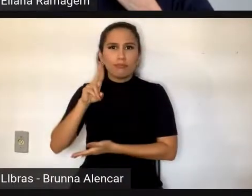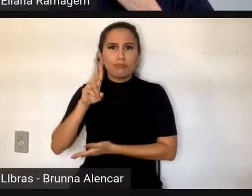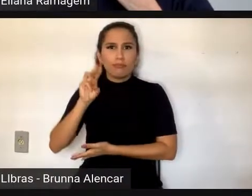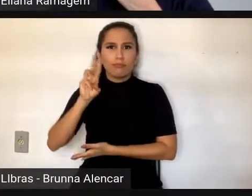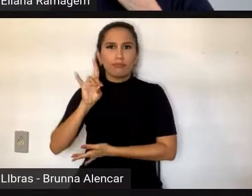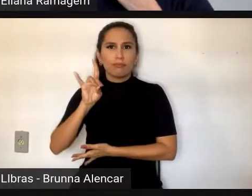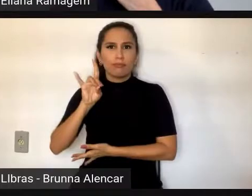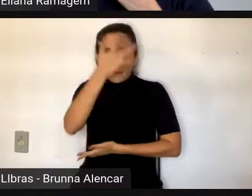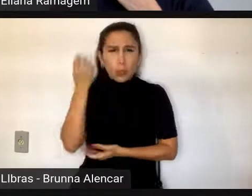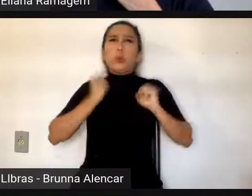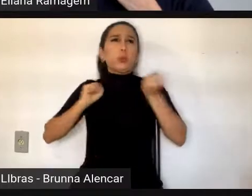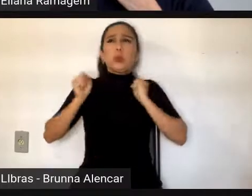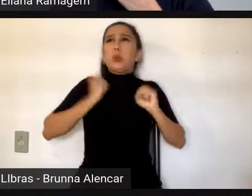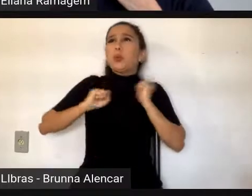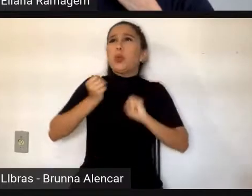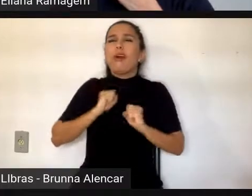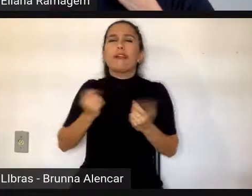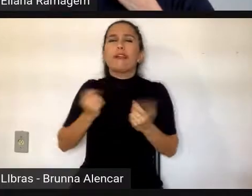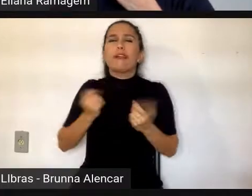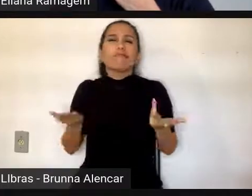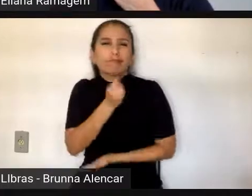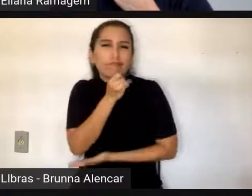de comer,